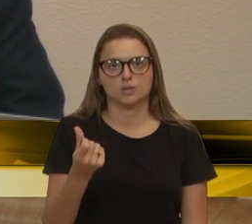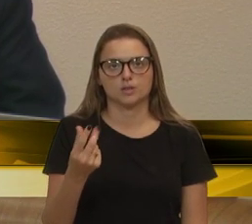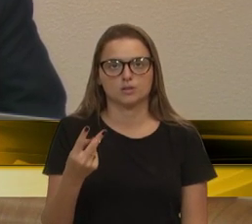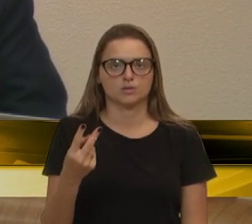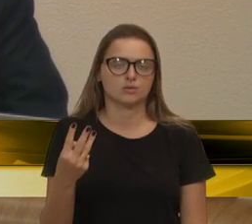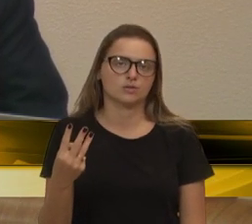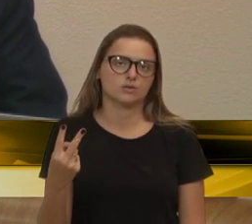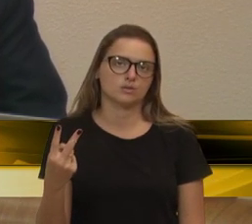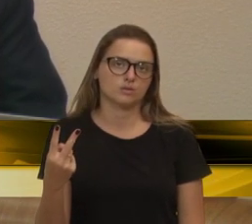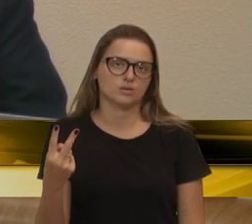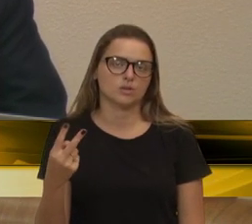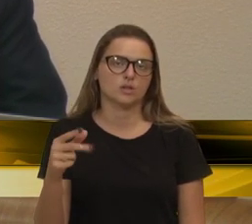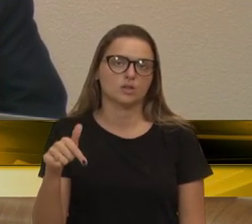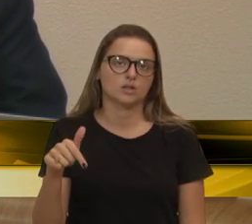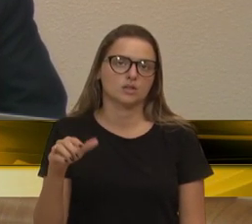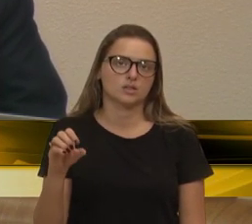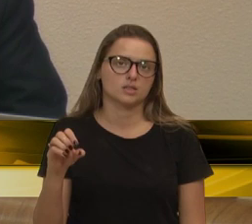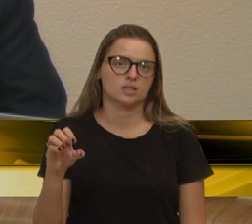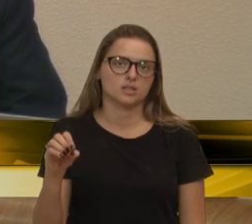700-472-86232,